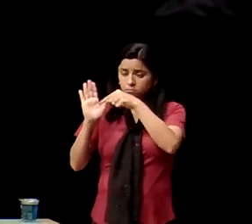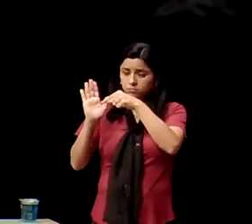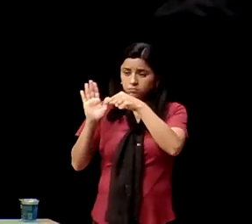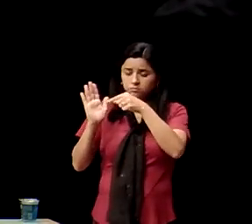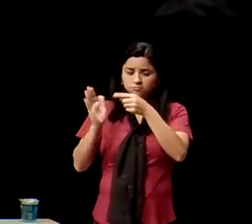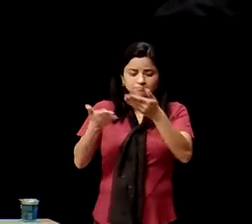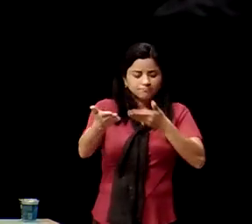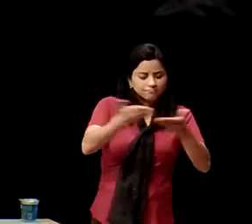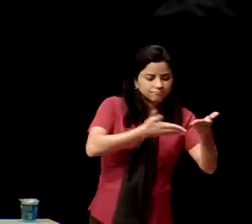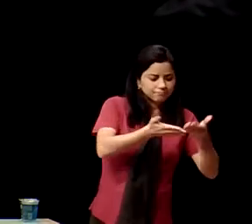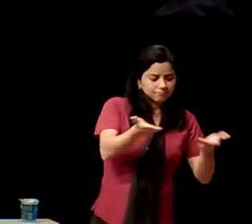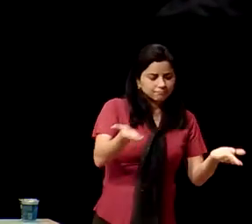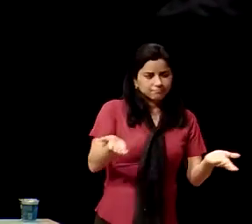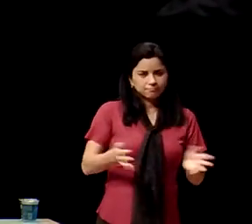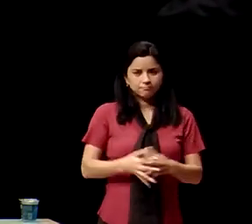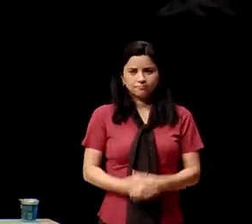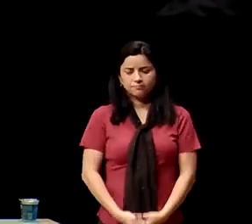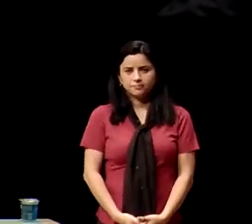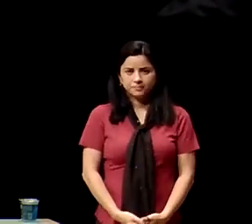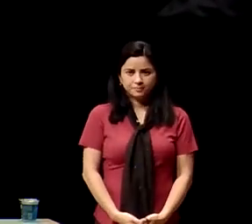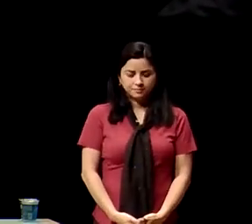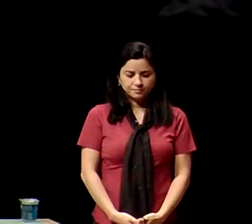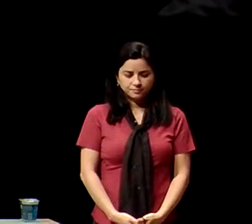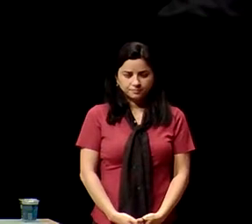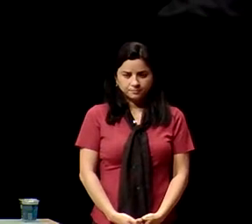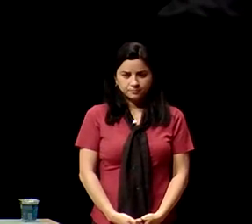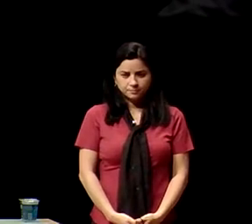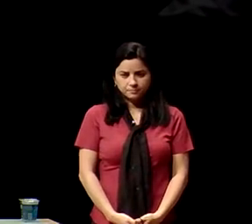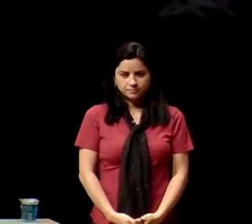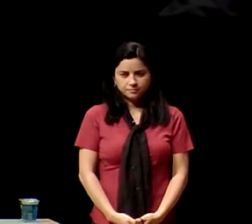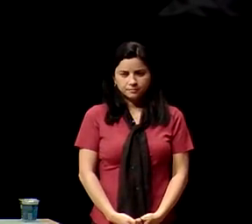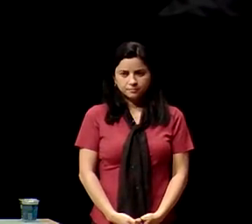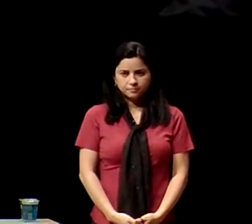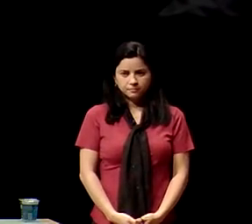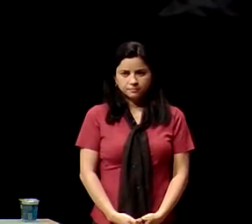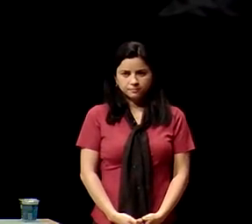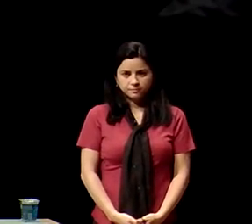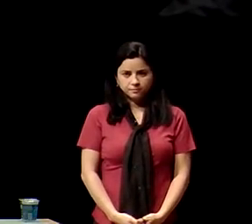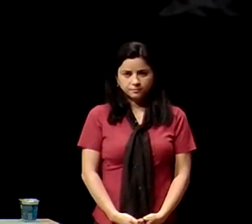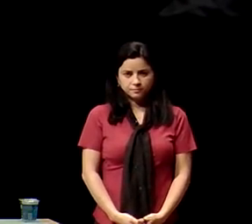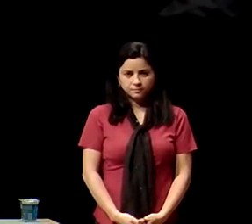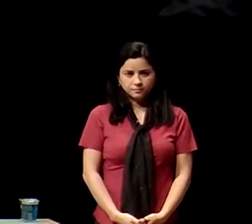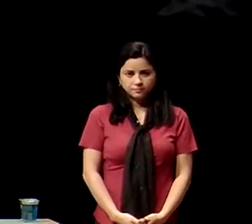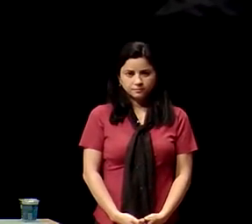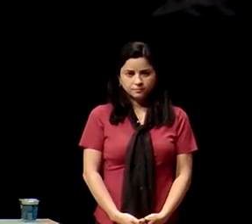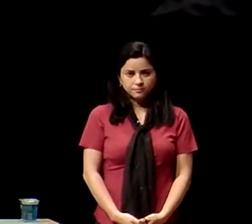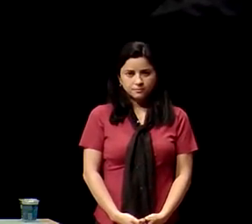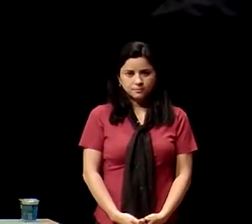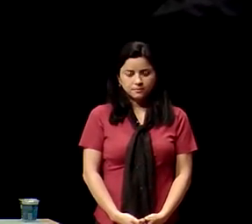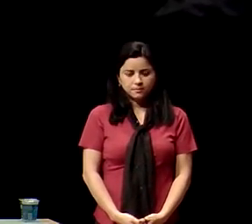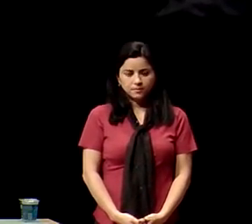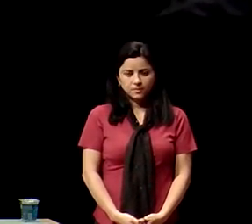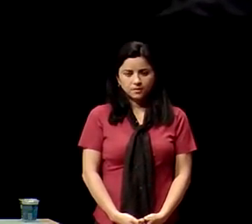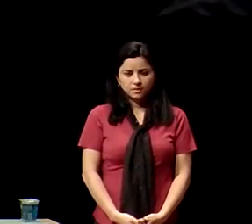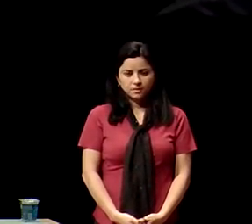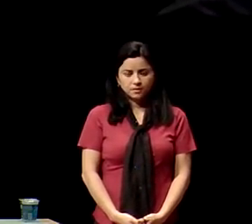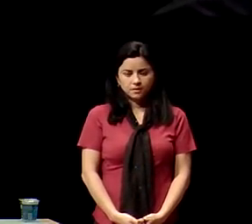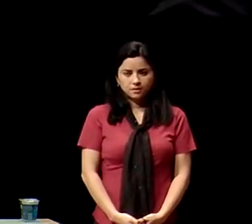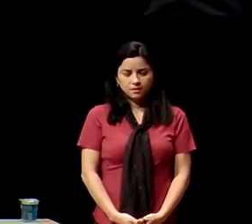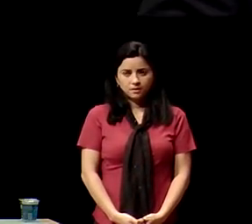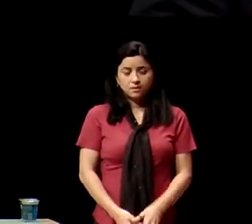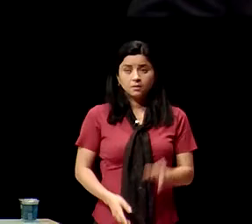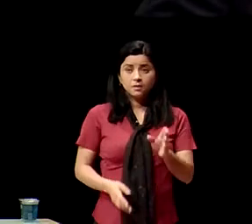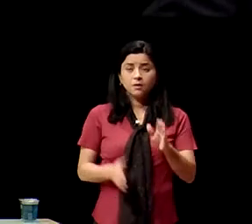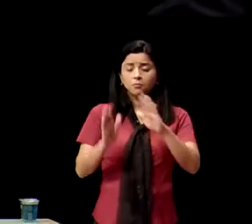pedagogia social. Schools of ethics, social philosophies and theories of human nature